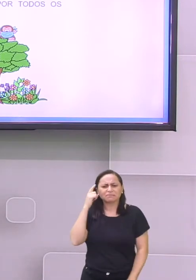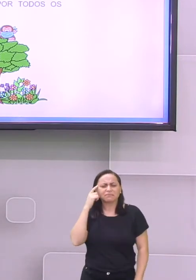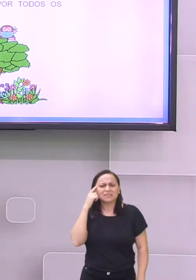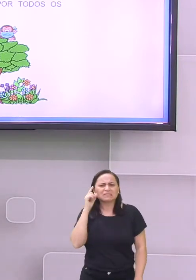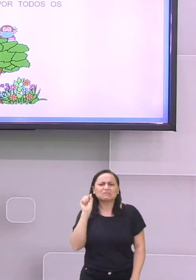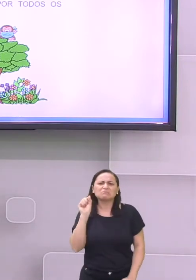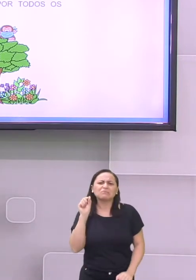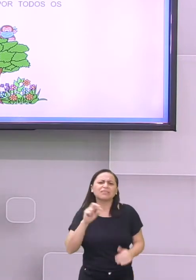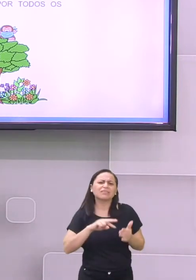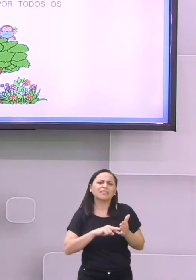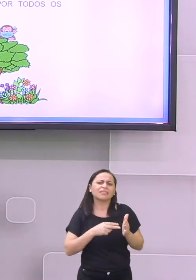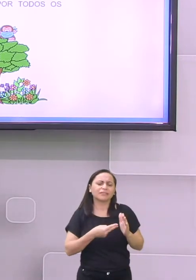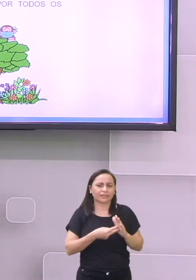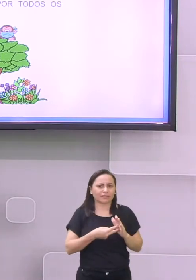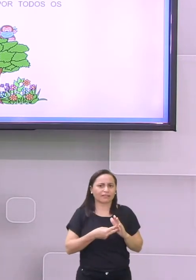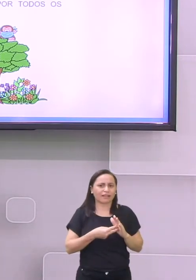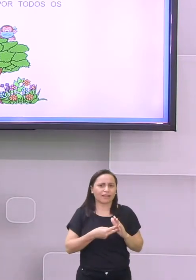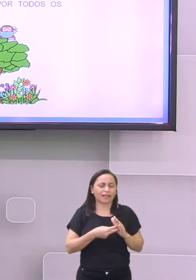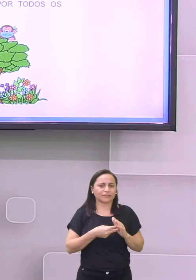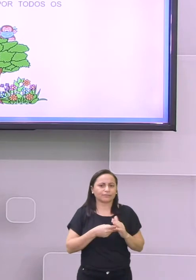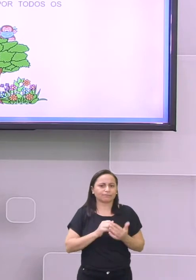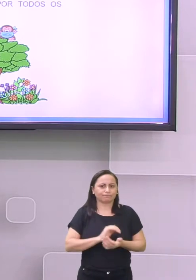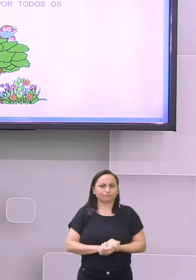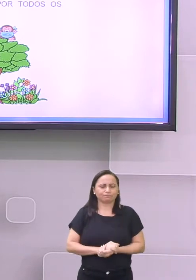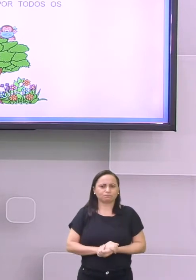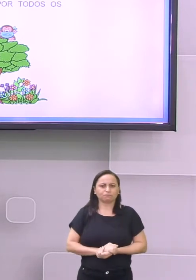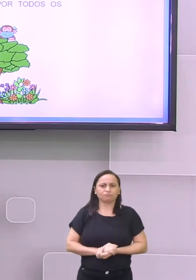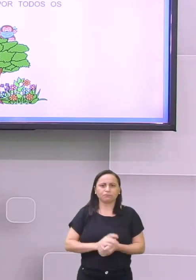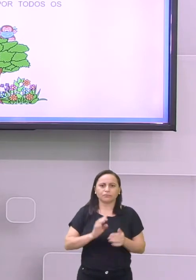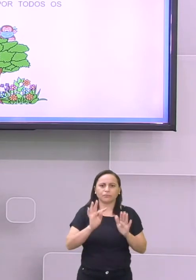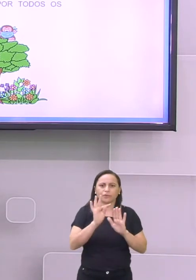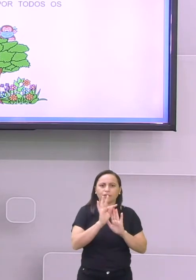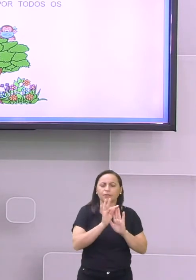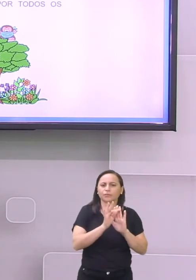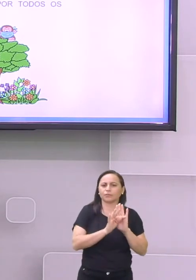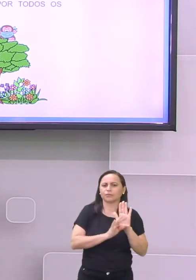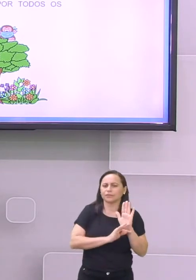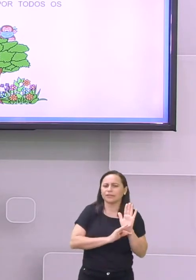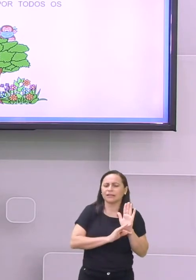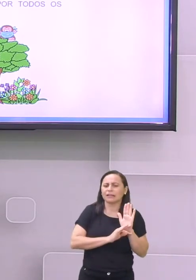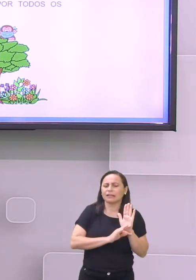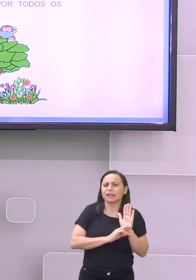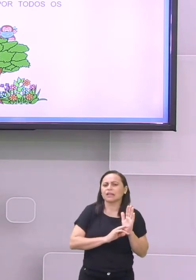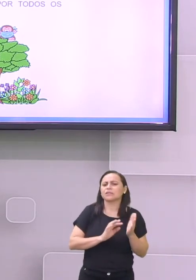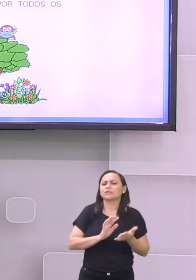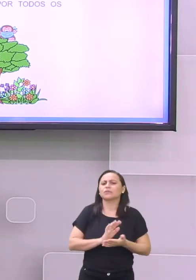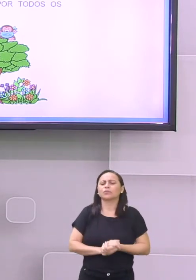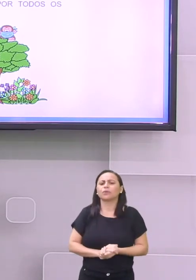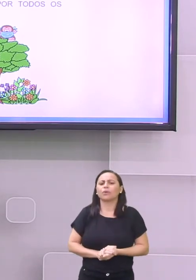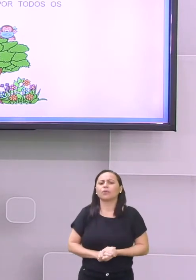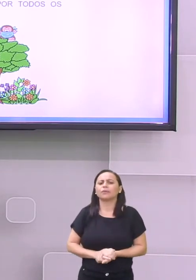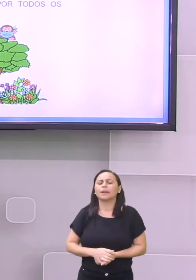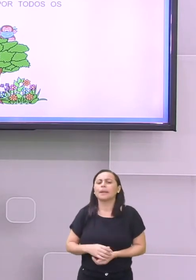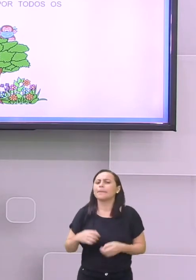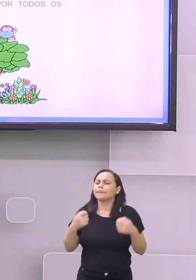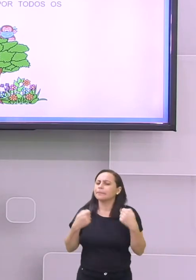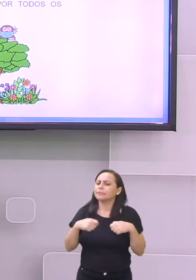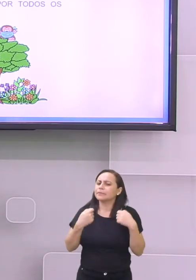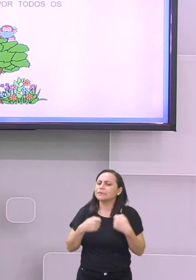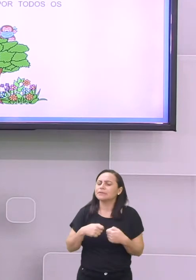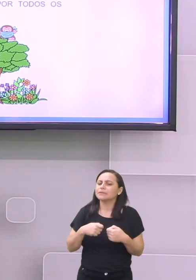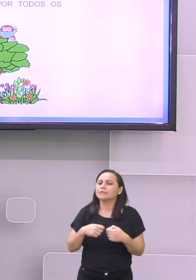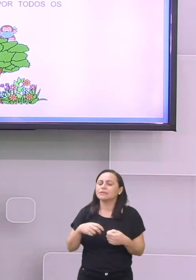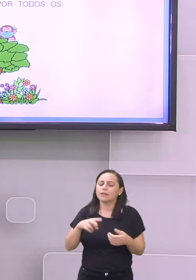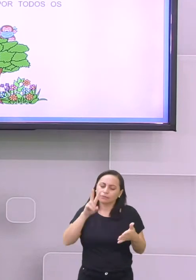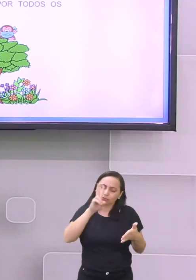significam. E o texto, como muito bem disse a professora Kelly nas aulas passadas, a gente tem que ler